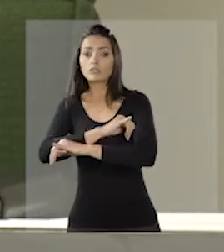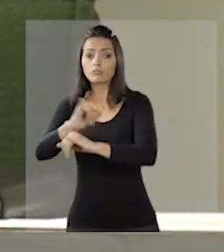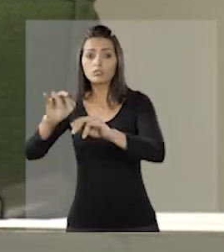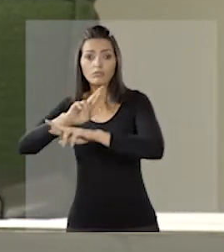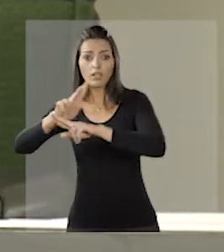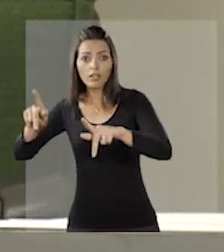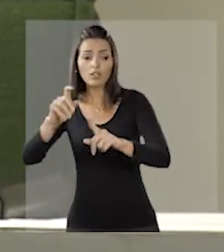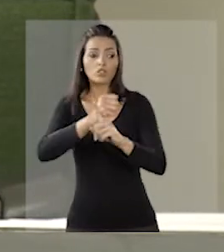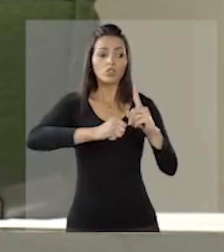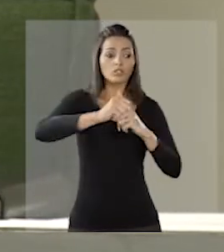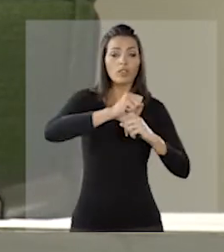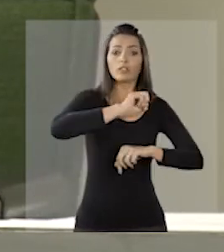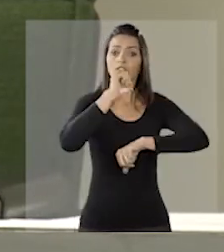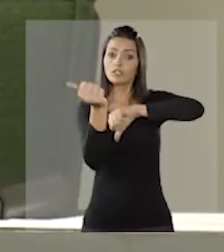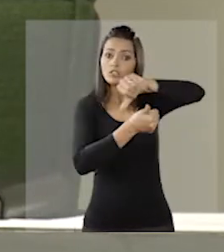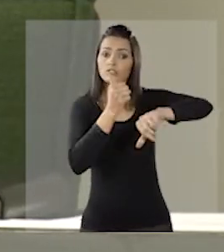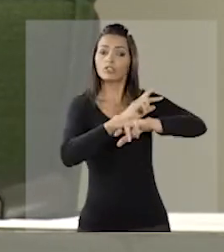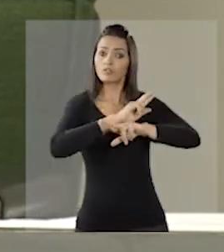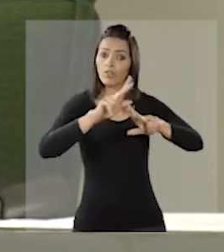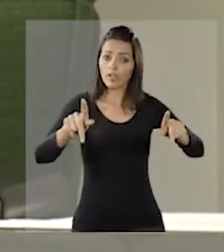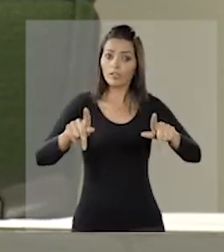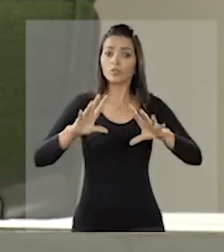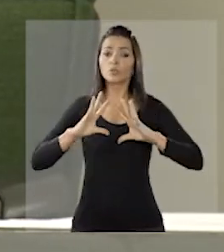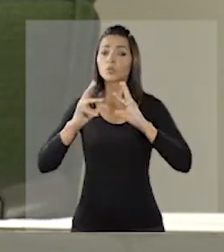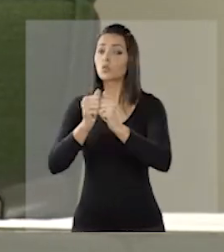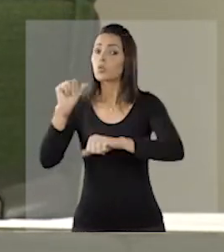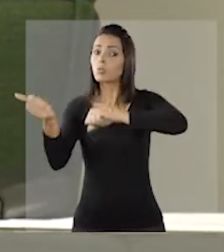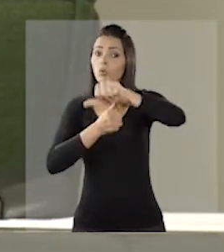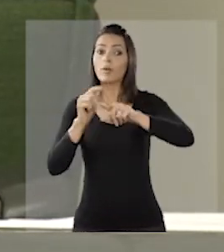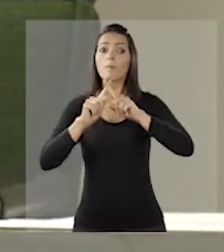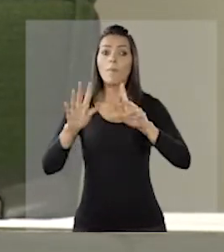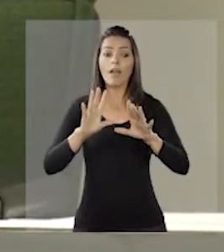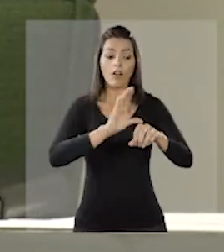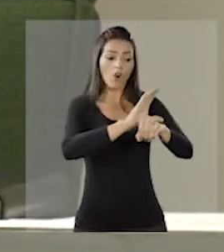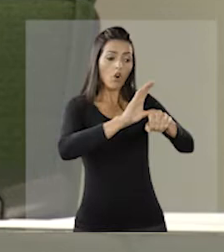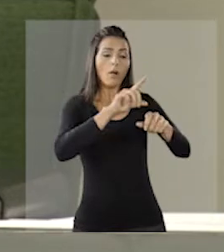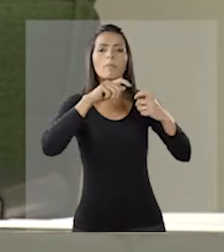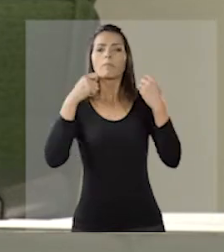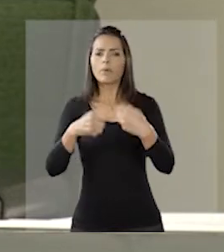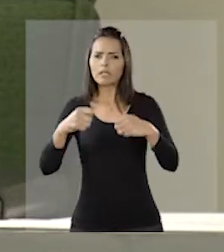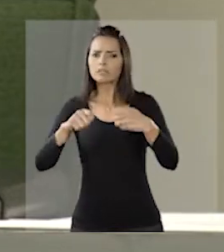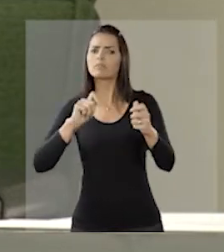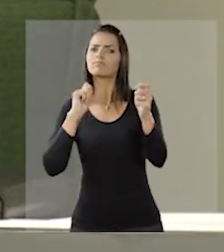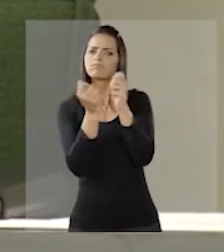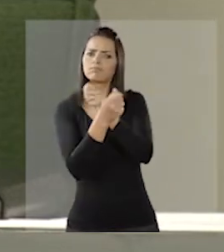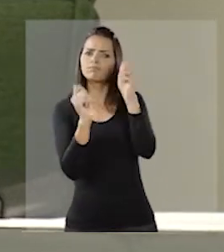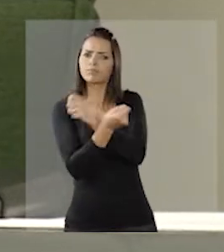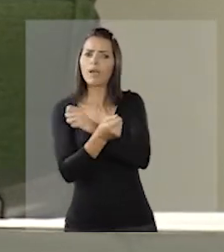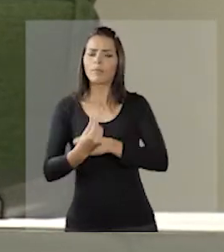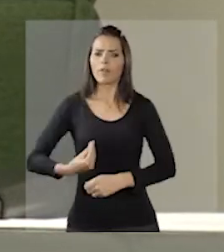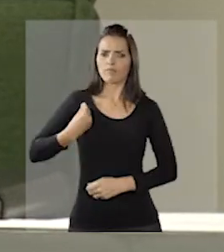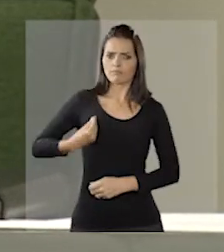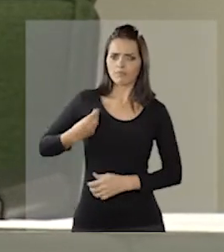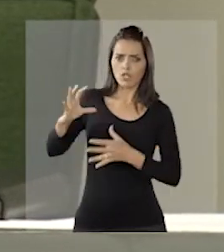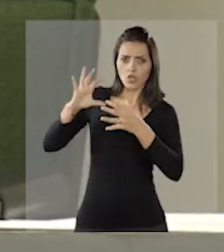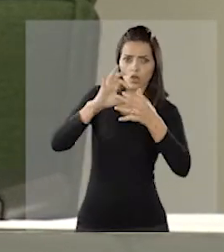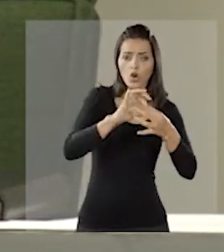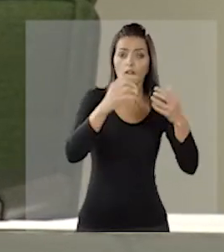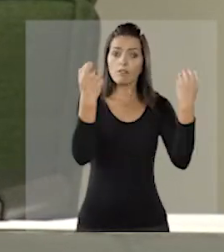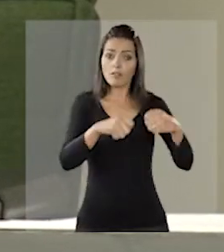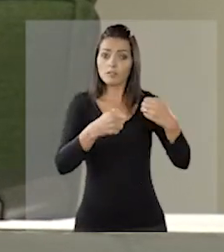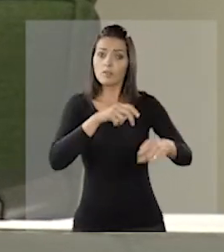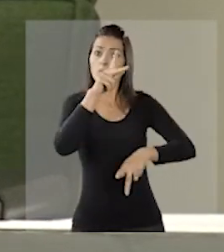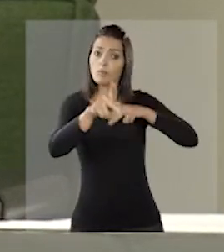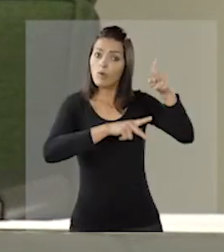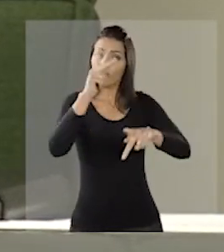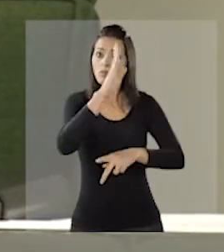outra, porque tudo muda, mas a Constituição precisa de ser reinterpretada para se manter viva e coerente com as